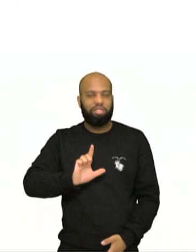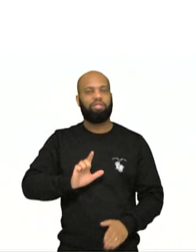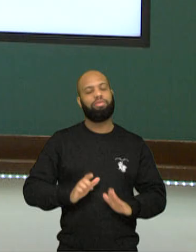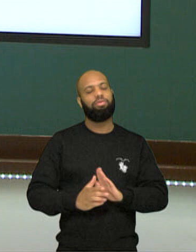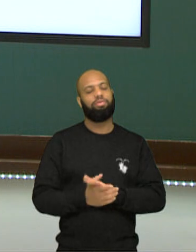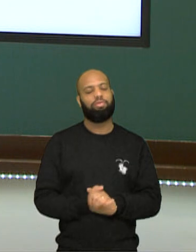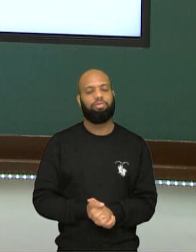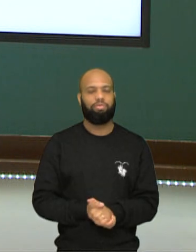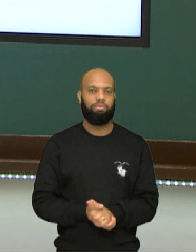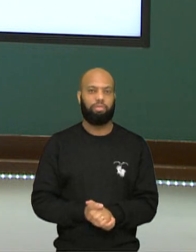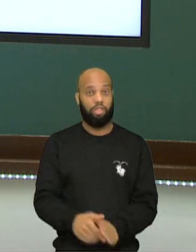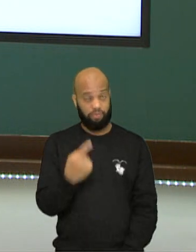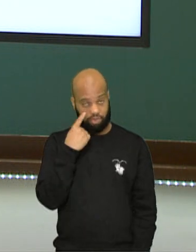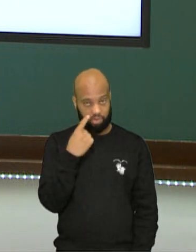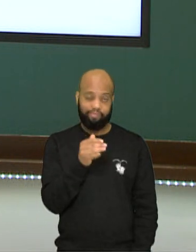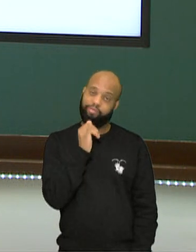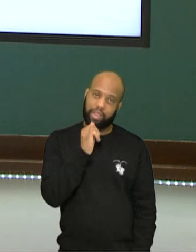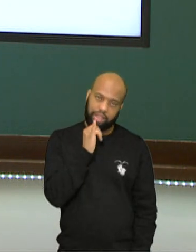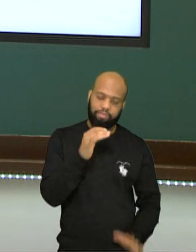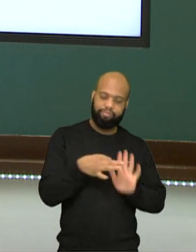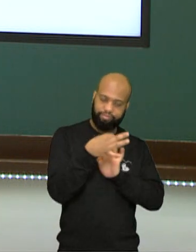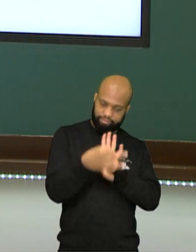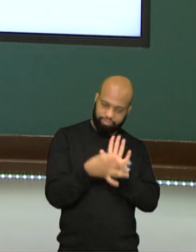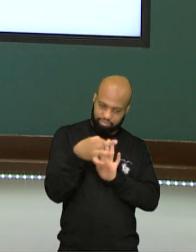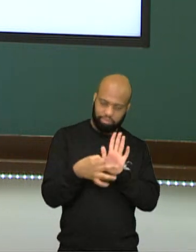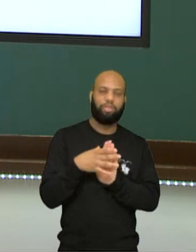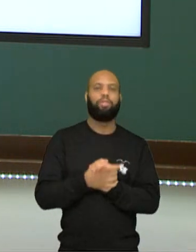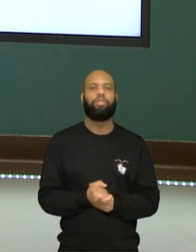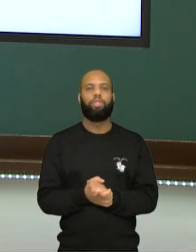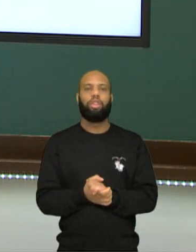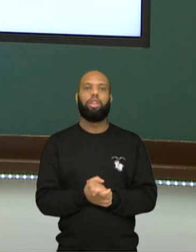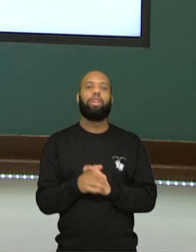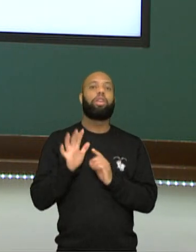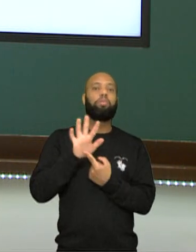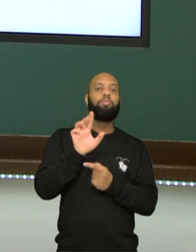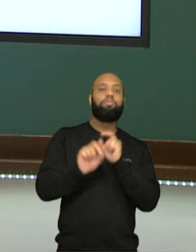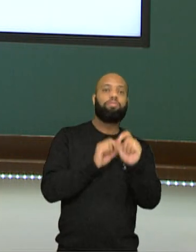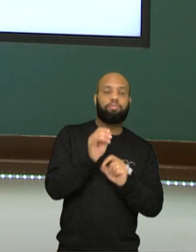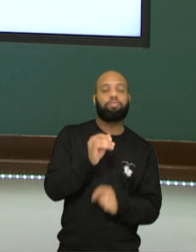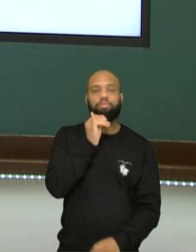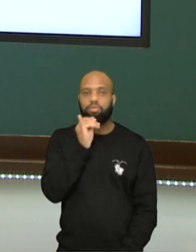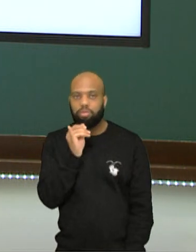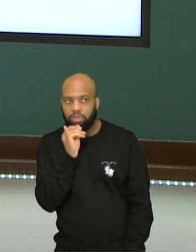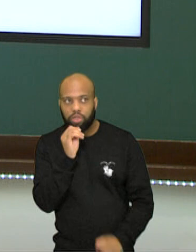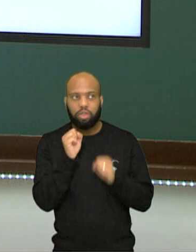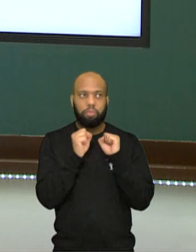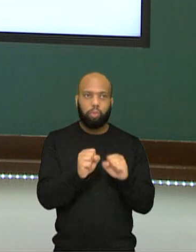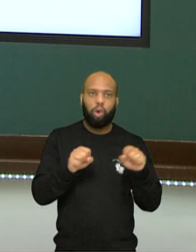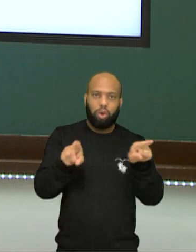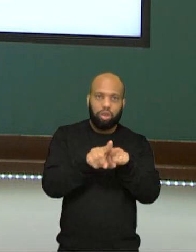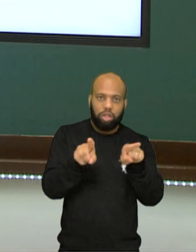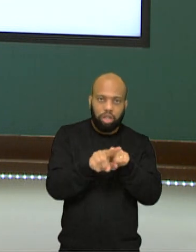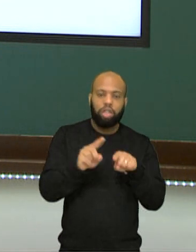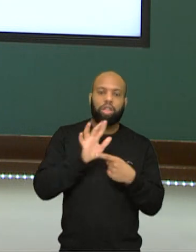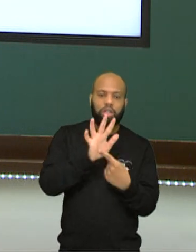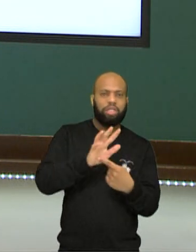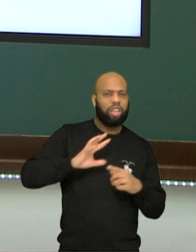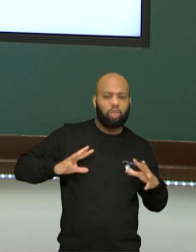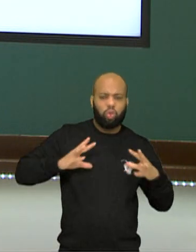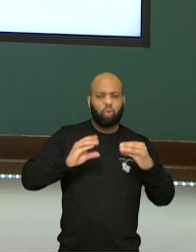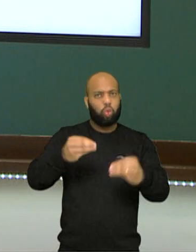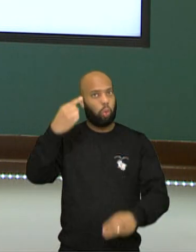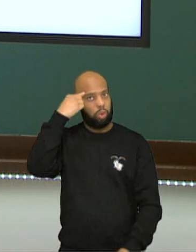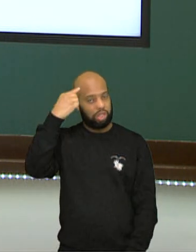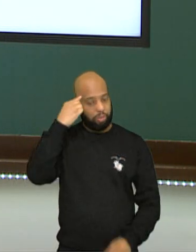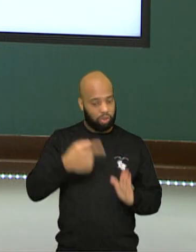Então, temos aqui um exemplo de argumentação em que se traz exemplos, pode-se trazer aí toda a ideia que nós